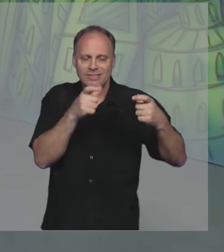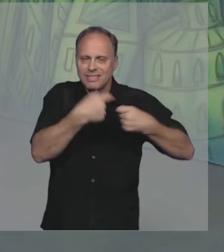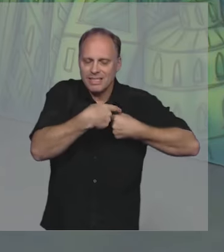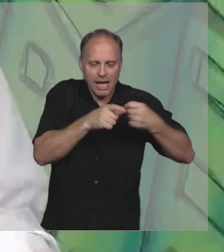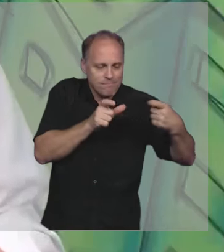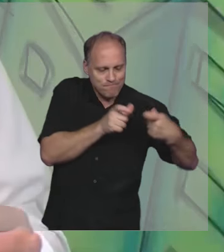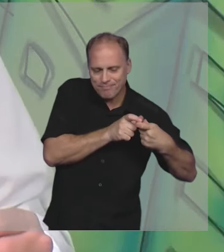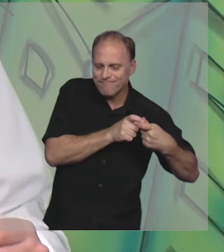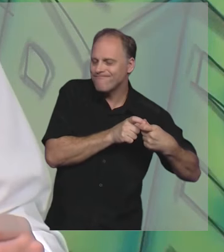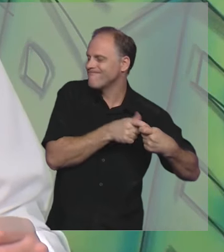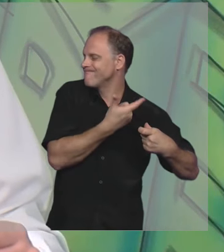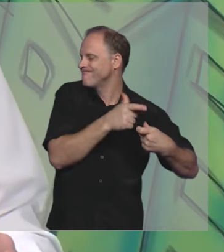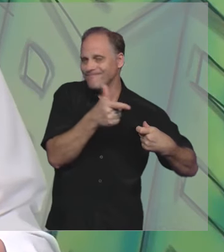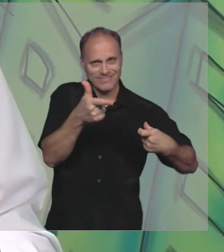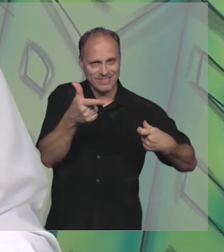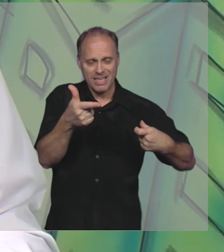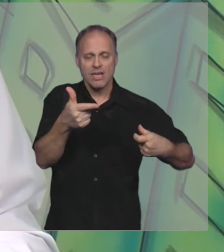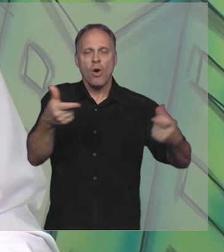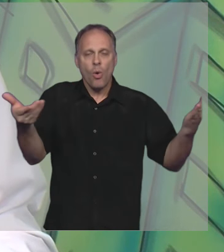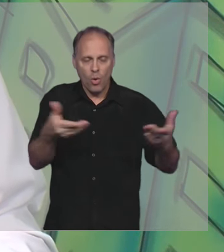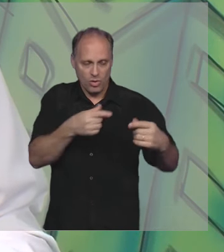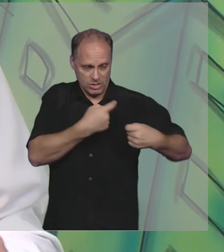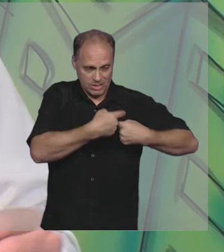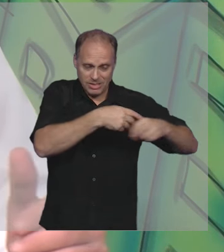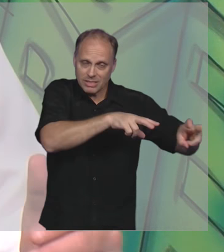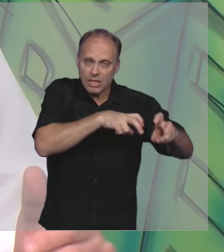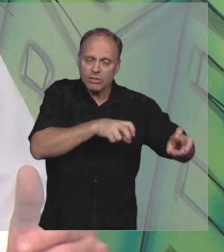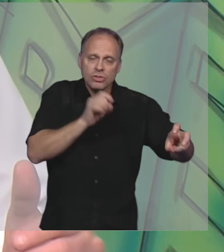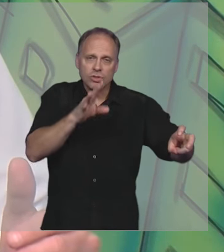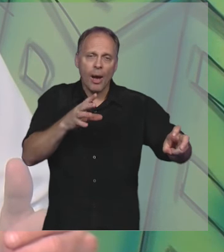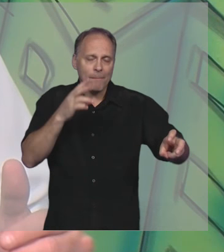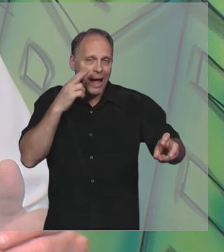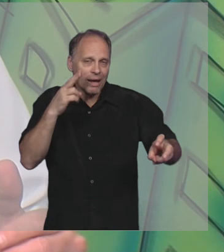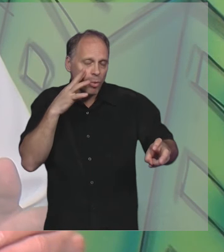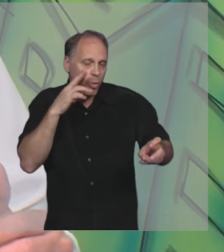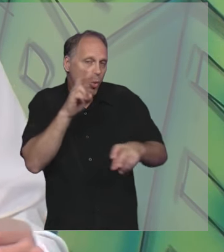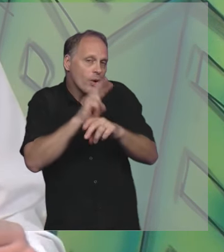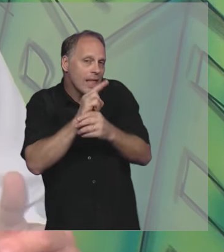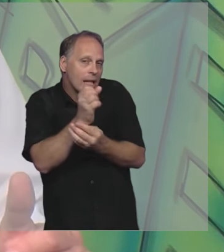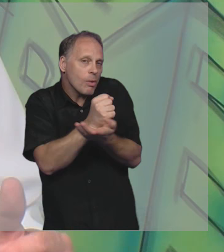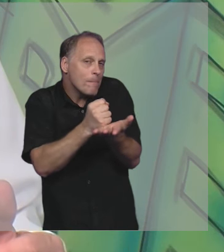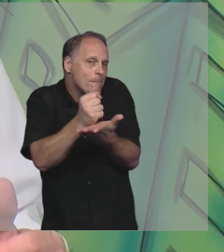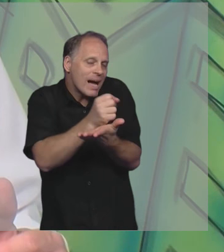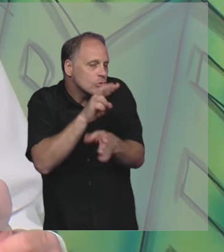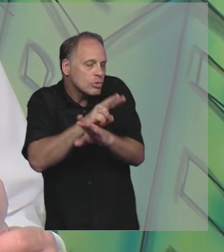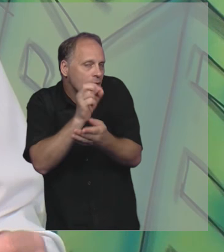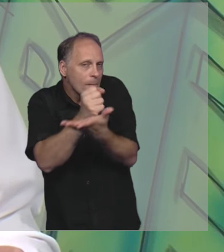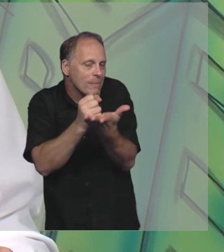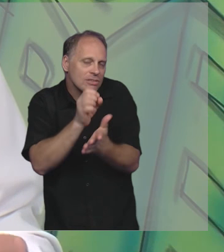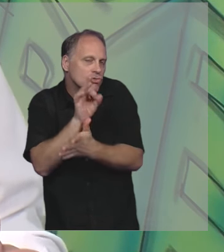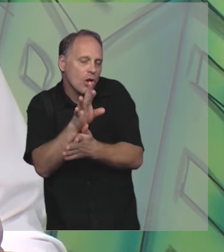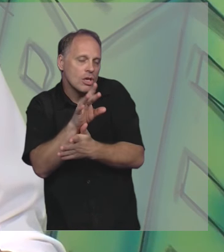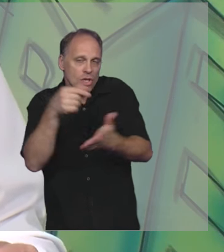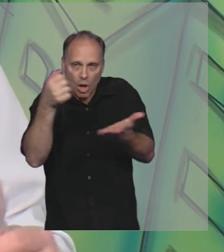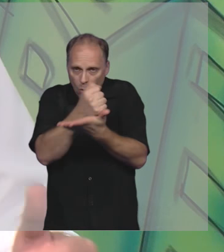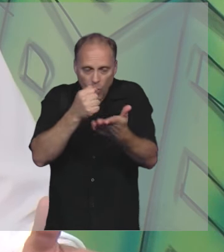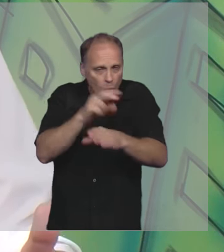né? A interiorização hoje no Brasil ela conseguiu ser levada apenas pela atenção básica. E a atenção básica